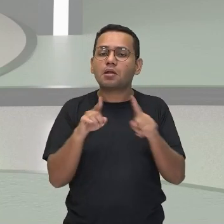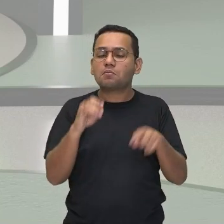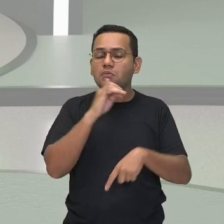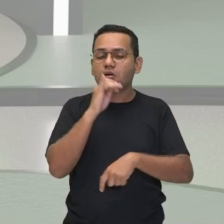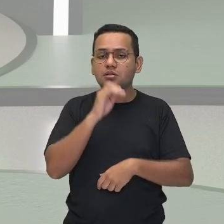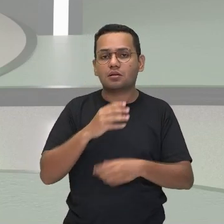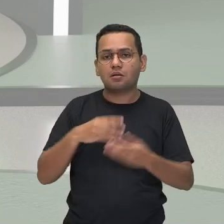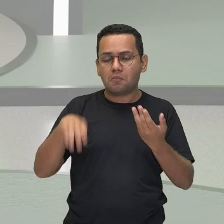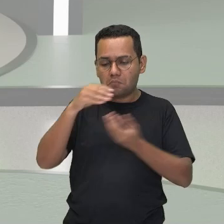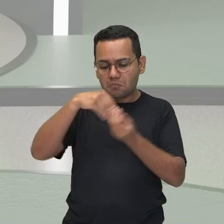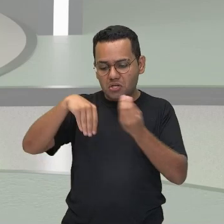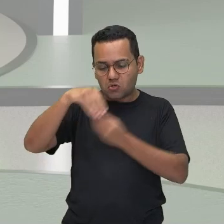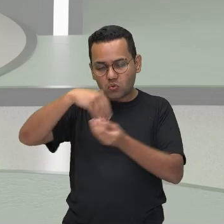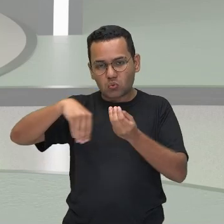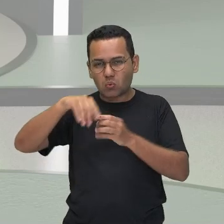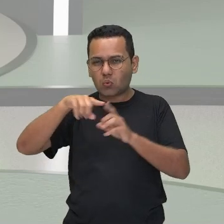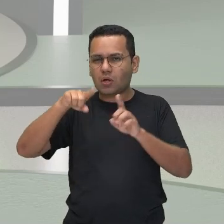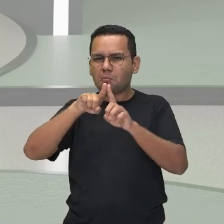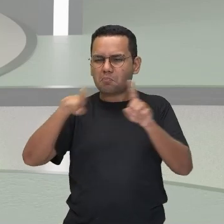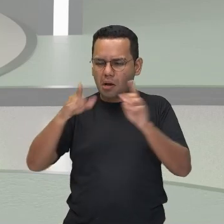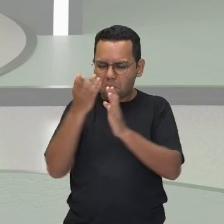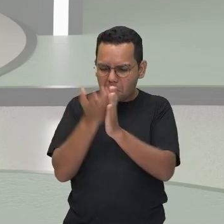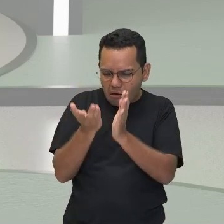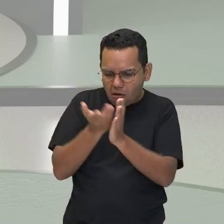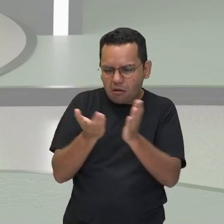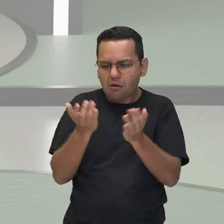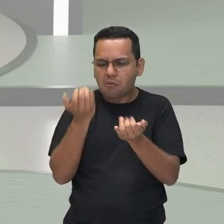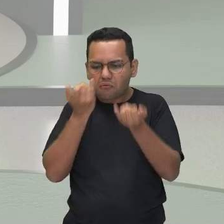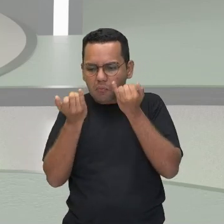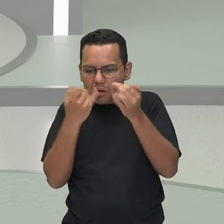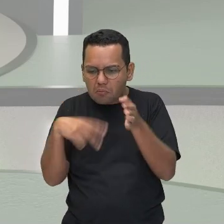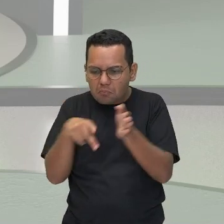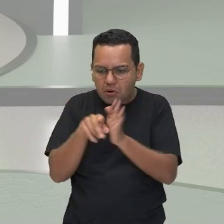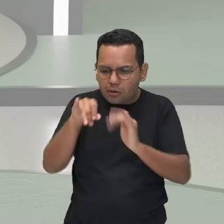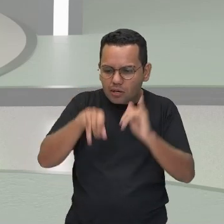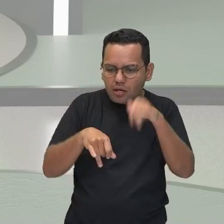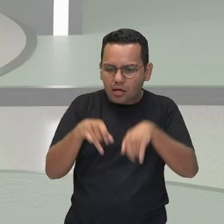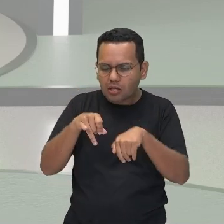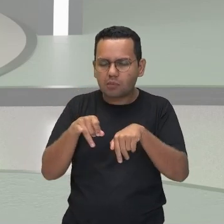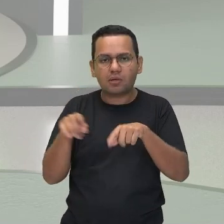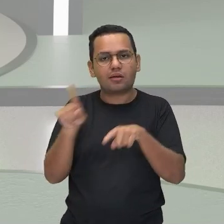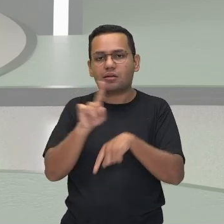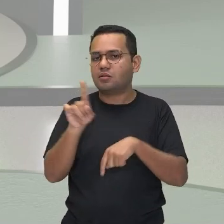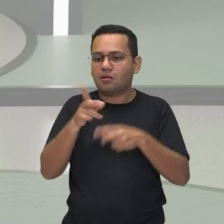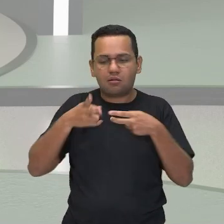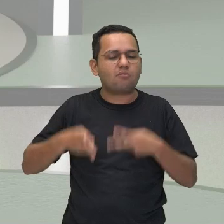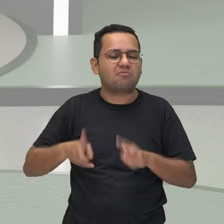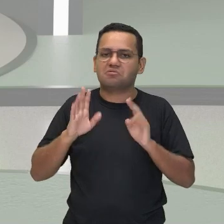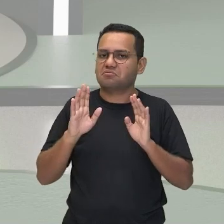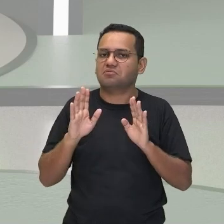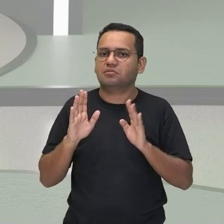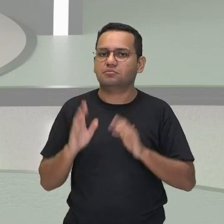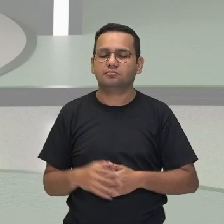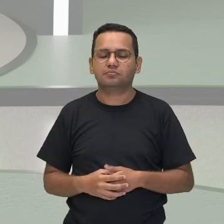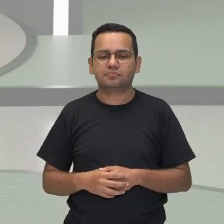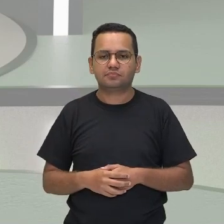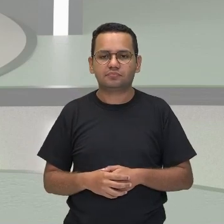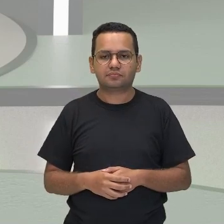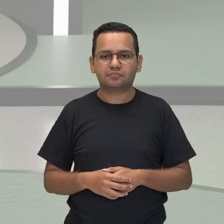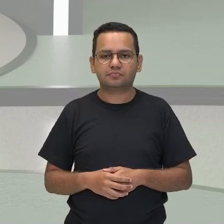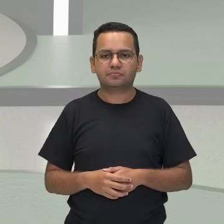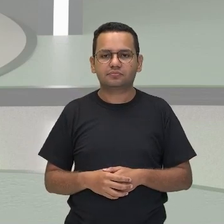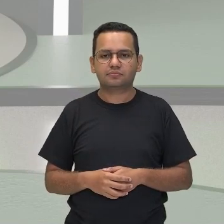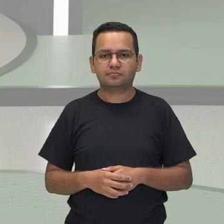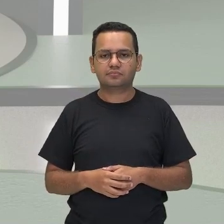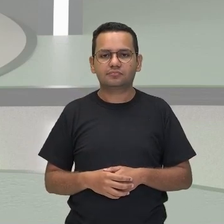perde as suas características químicas, ele não deixa de ser aquela substância que ele era originalmente. Tá? A gente passa agora